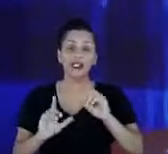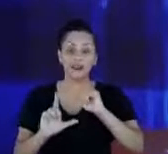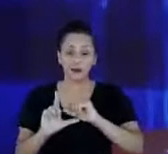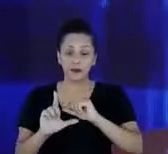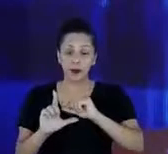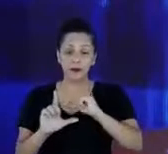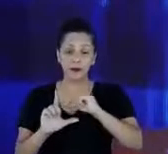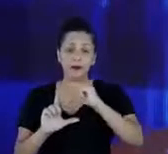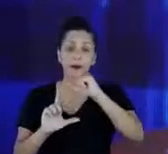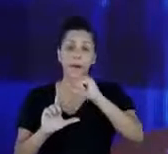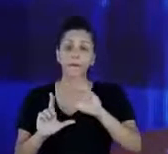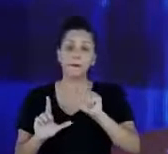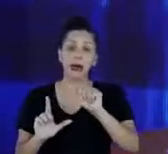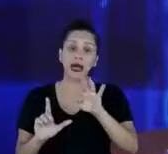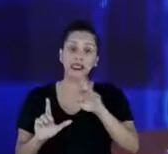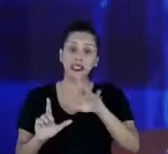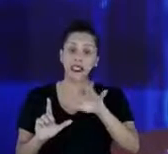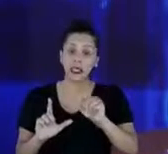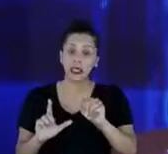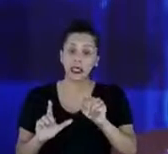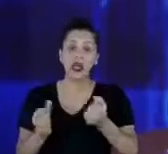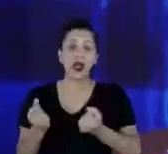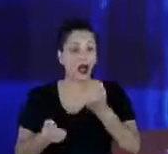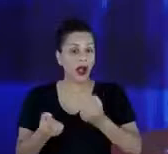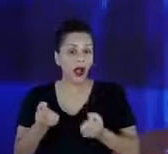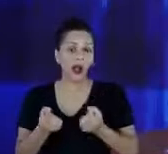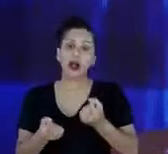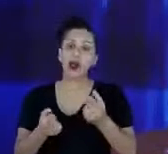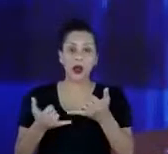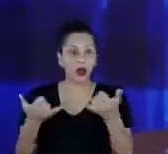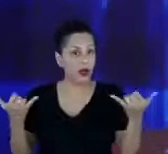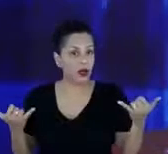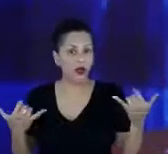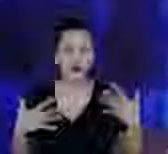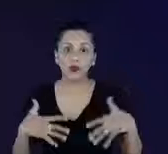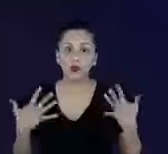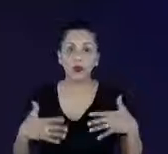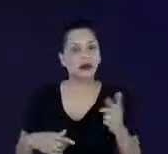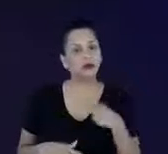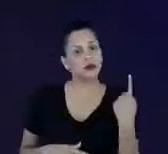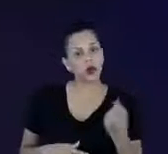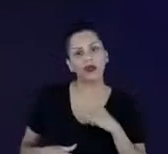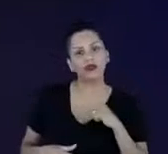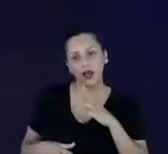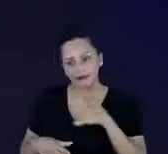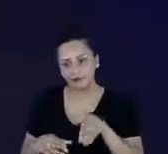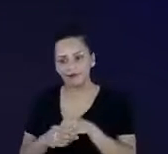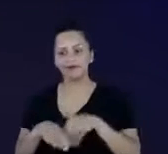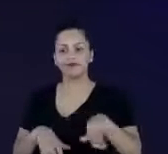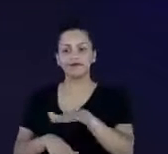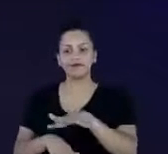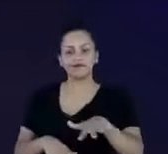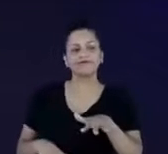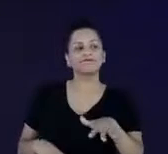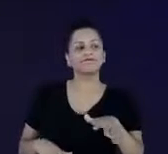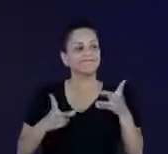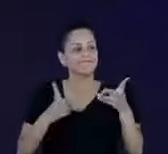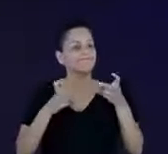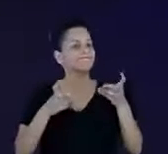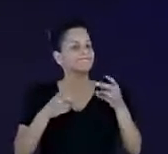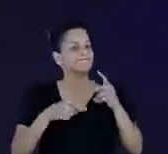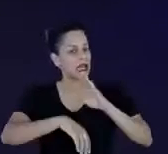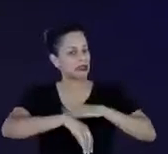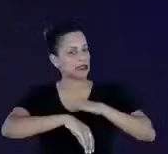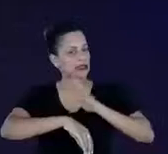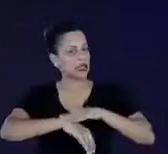elétricos né É E acho que pelo menos nós que estamos mais envolvidos com o setor é a grande maioria eu acho que entende que é uma questão de tempo